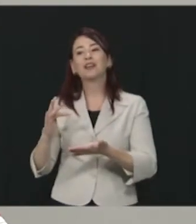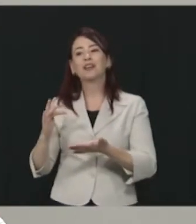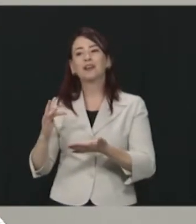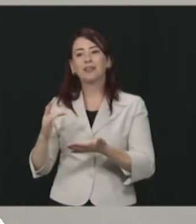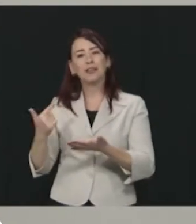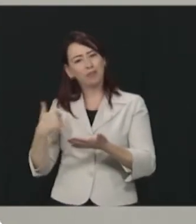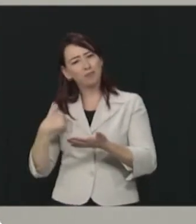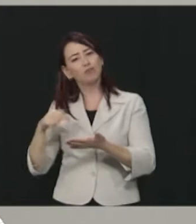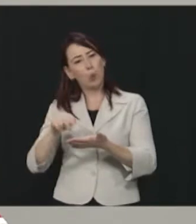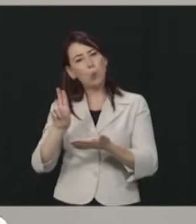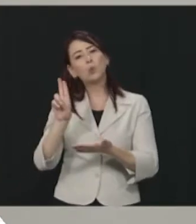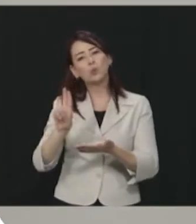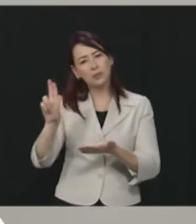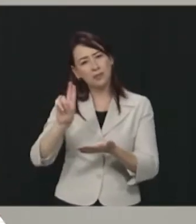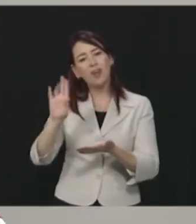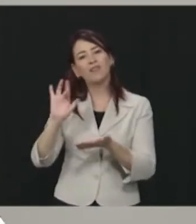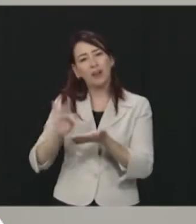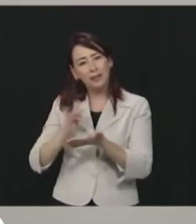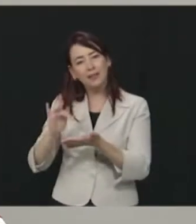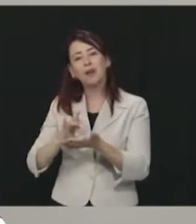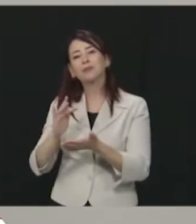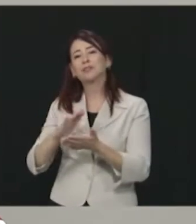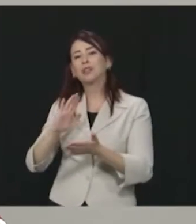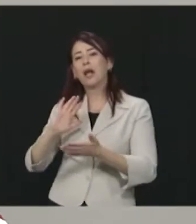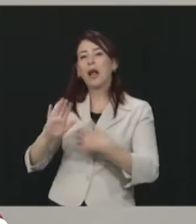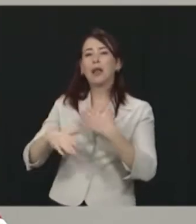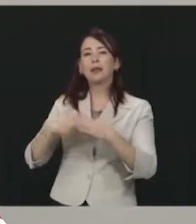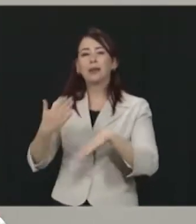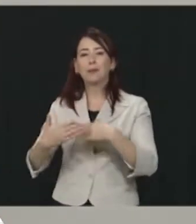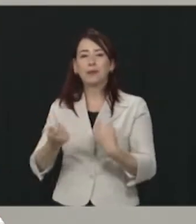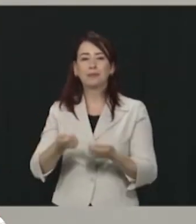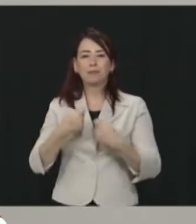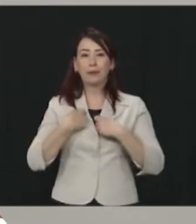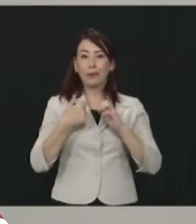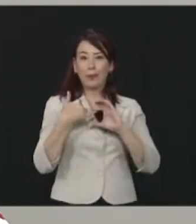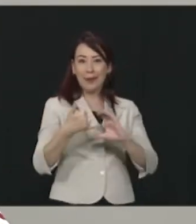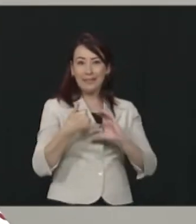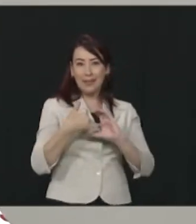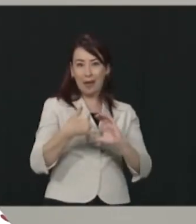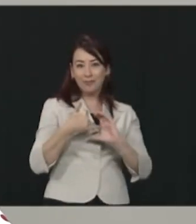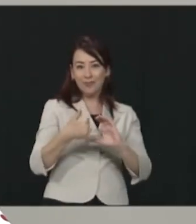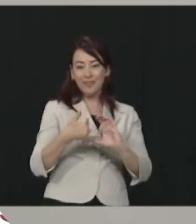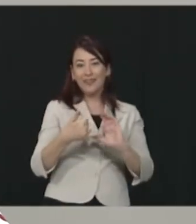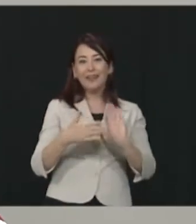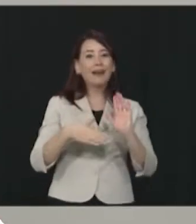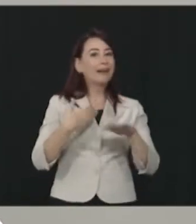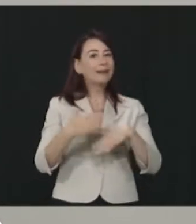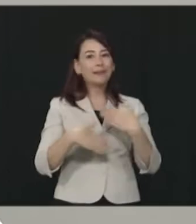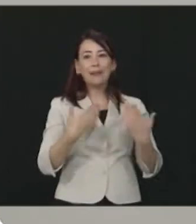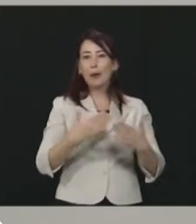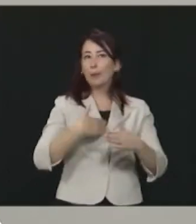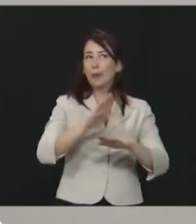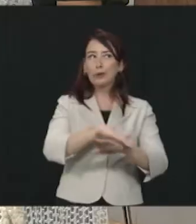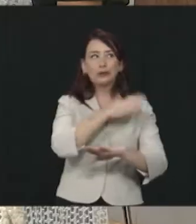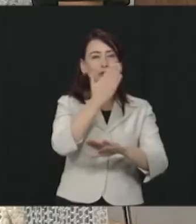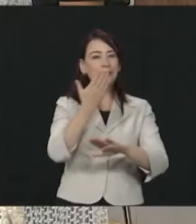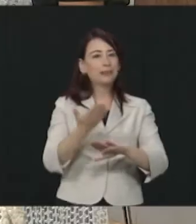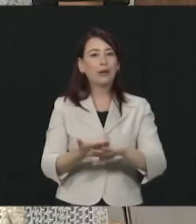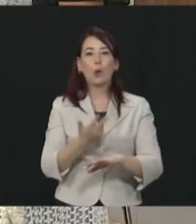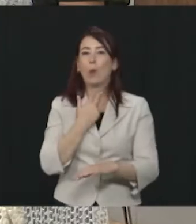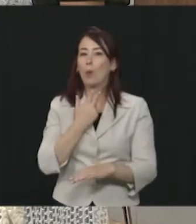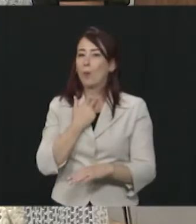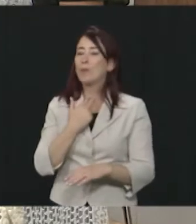eu usava o tablet, depois me deram um telefone melhor, o WhatsApp, então eu vivo ocupada o dia inteiro. E a senhora usa o